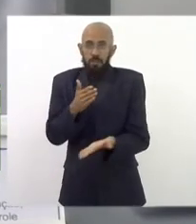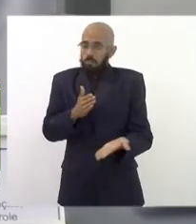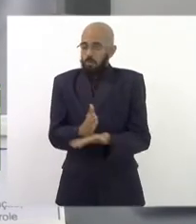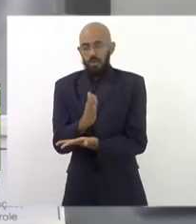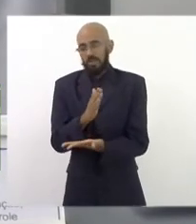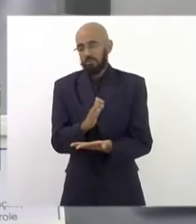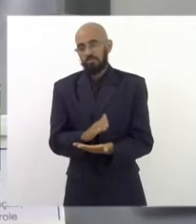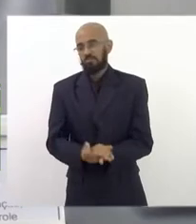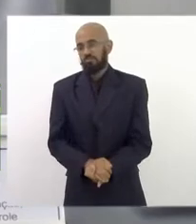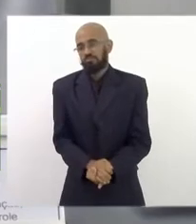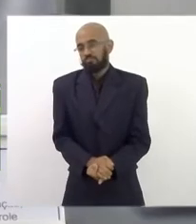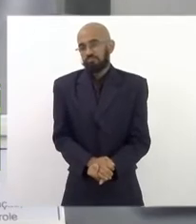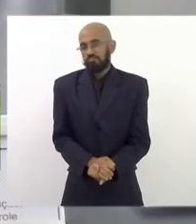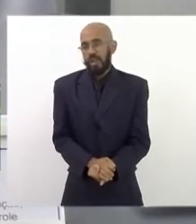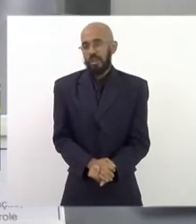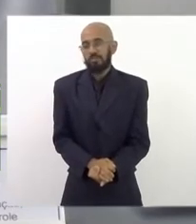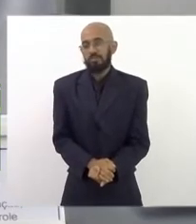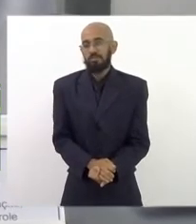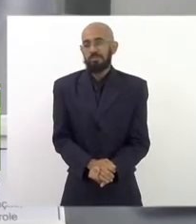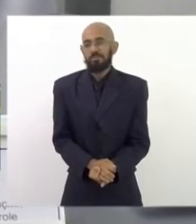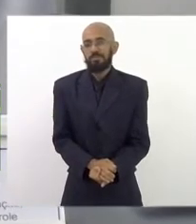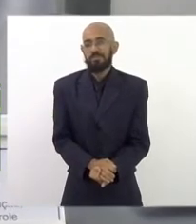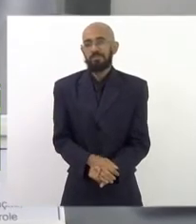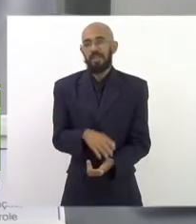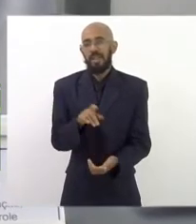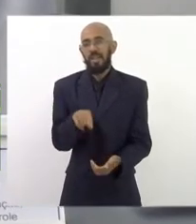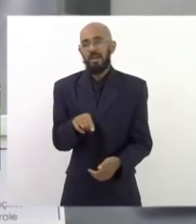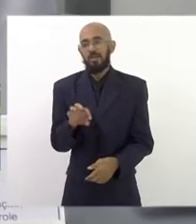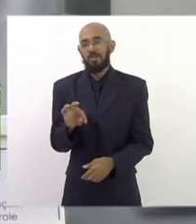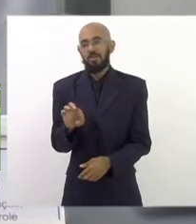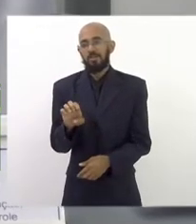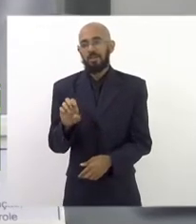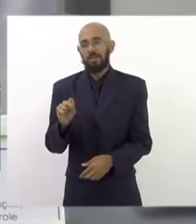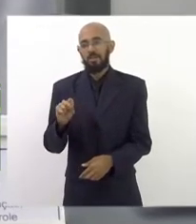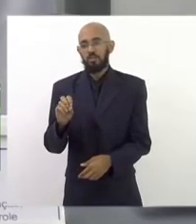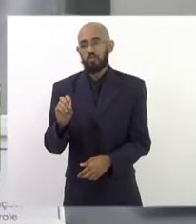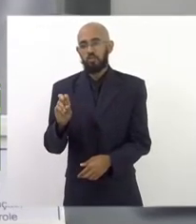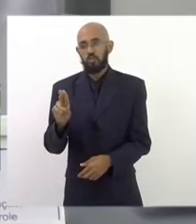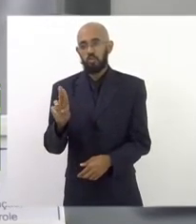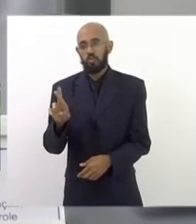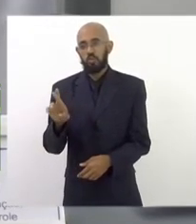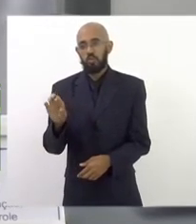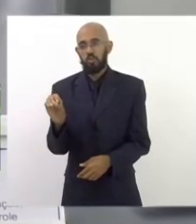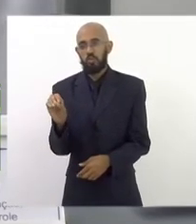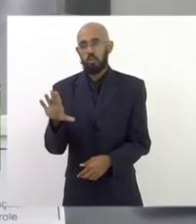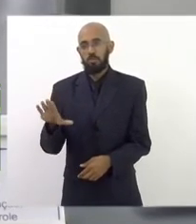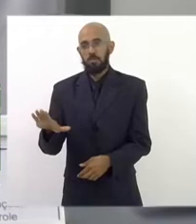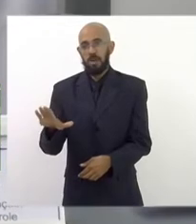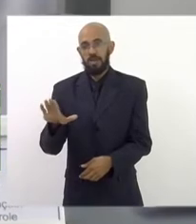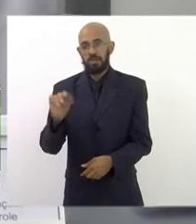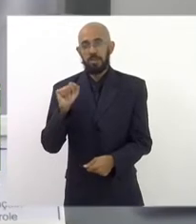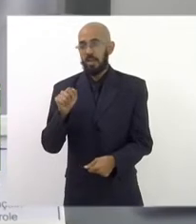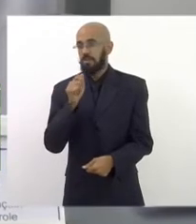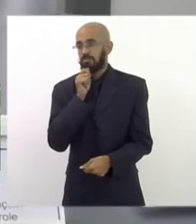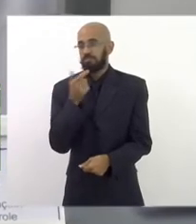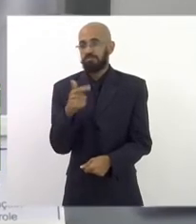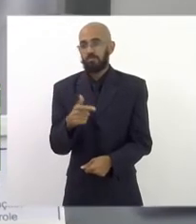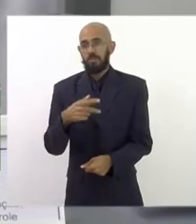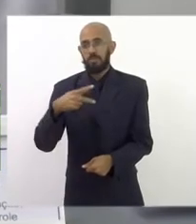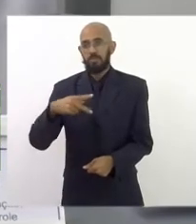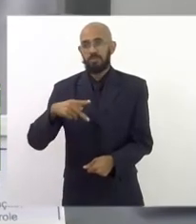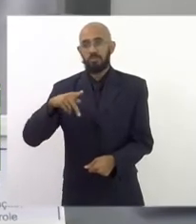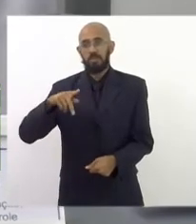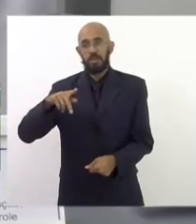né? Está no que diz respeito ao Tesouro, mas não está naquilo que diz respeito à Procuradoria-Geral da